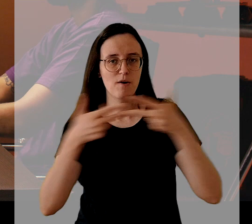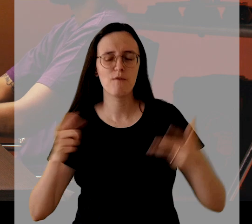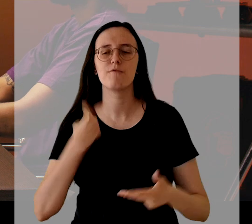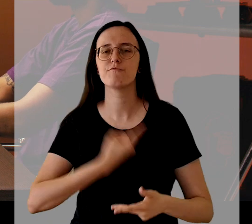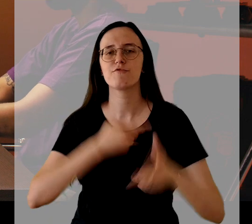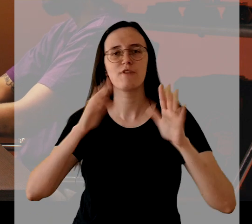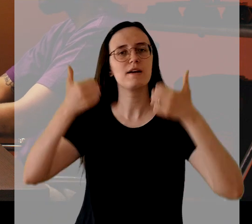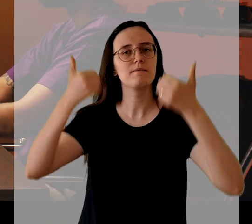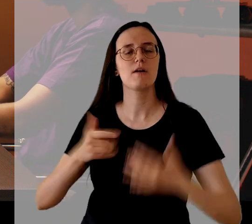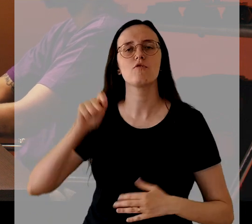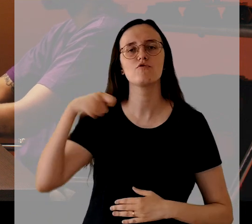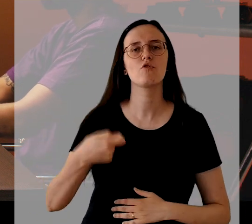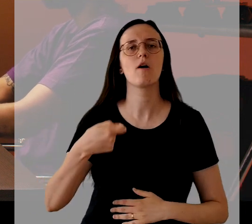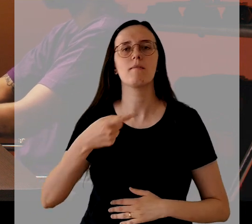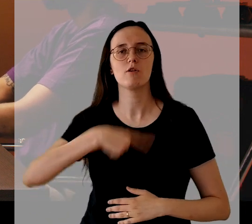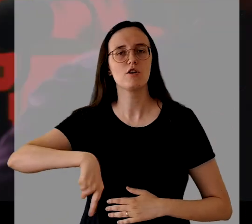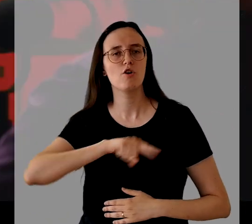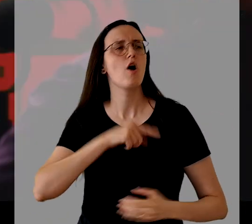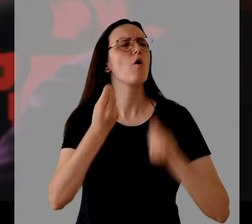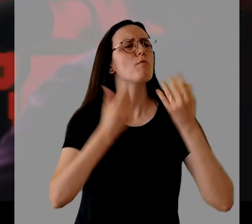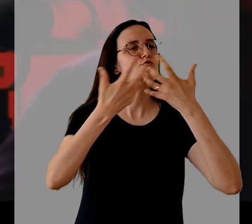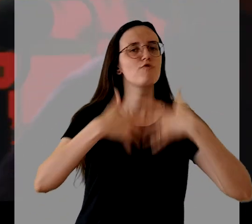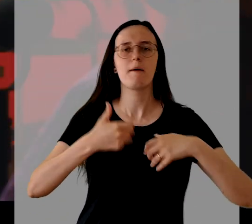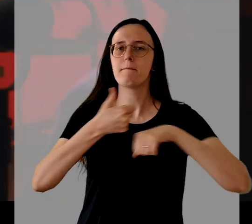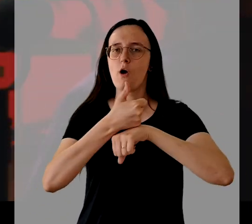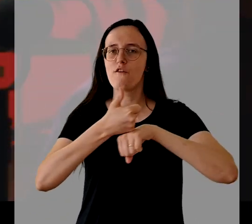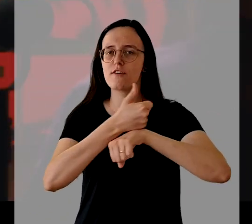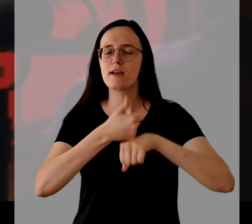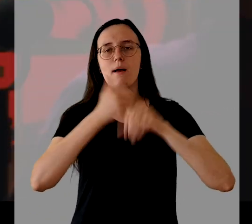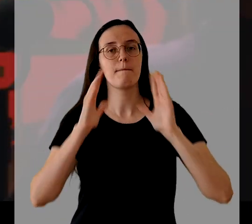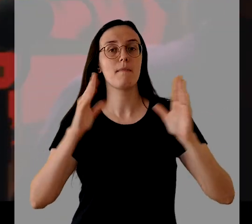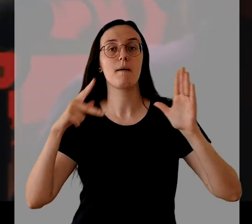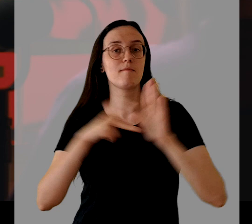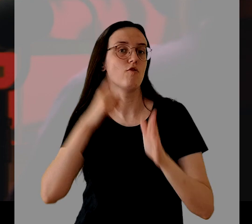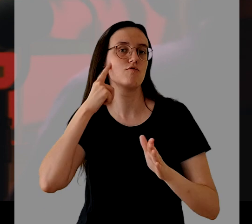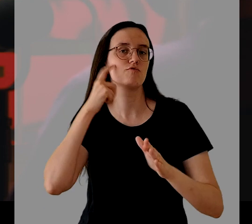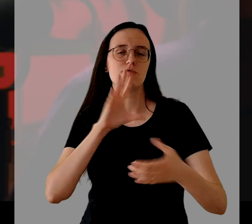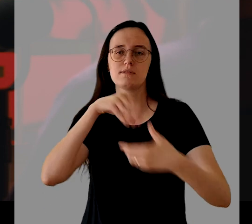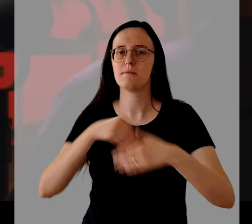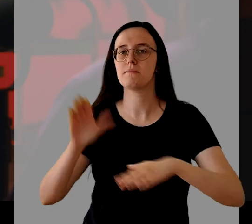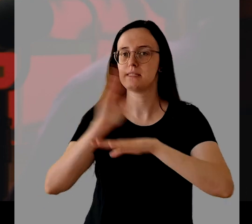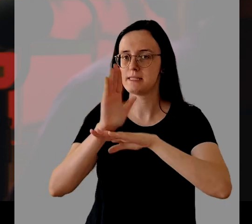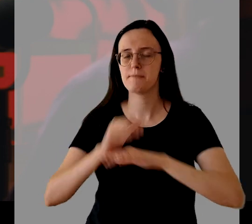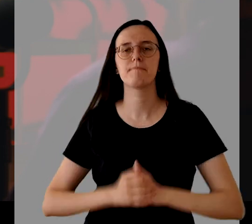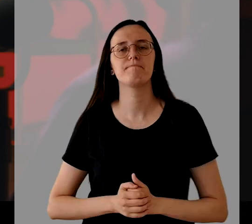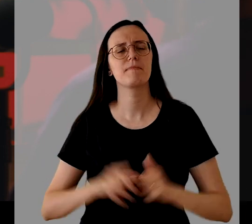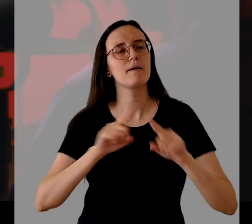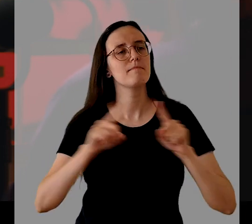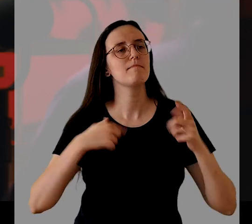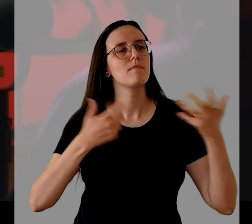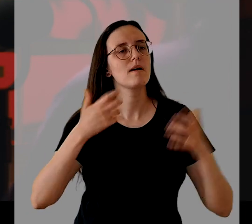pré-produção, falou um pouquinho sobre a nossa, como que é essa profissão na parte de som dentro do cinema,